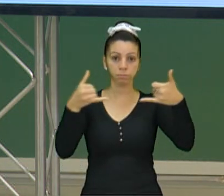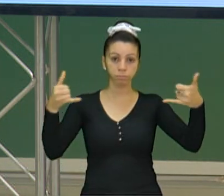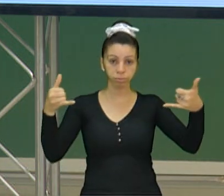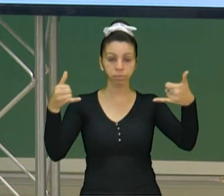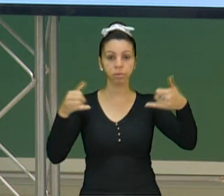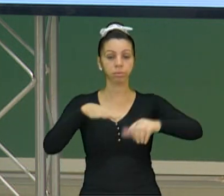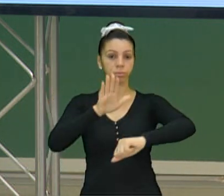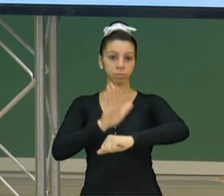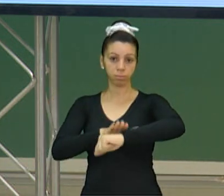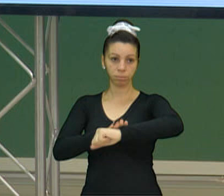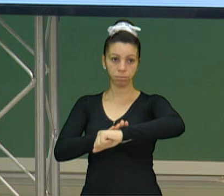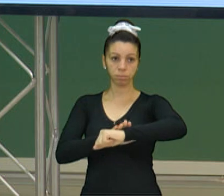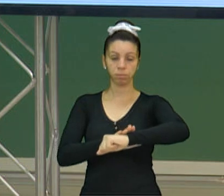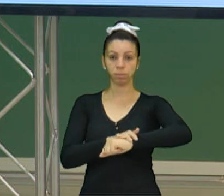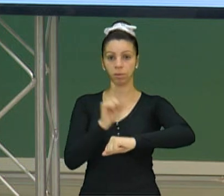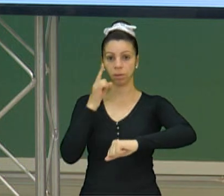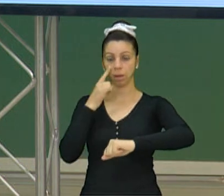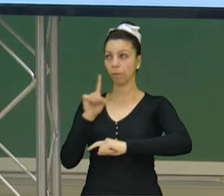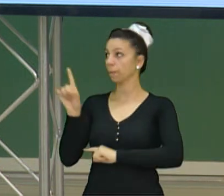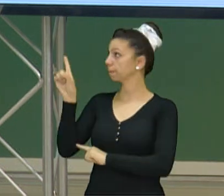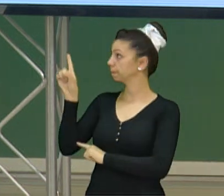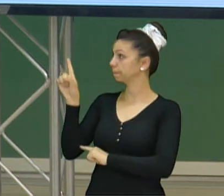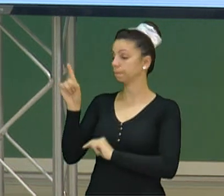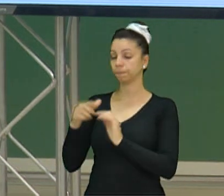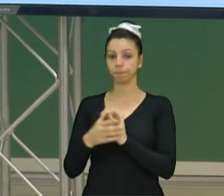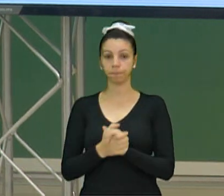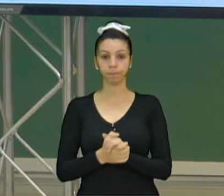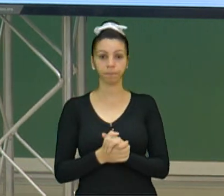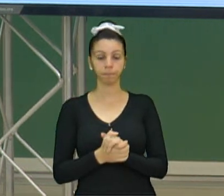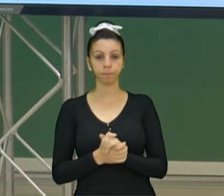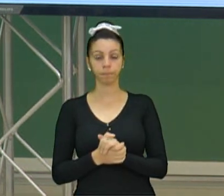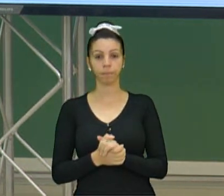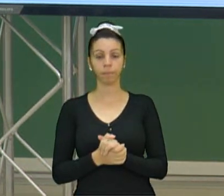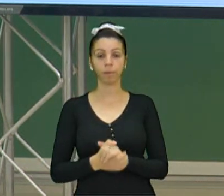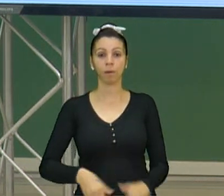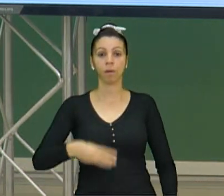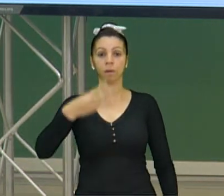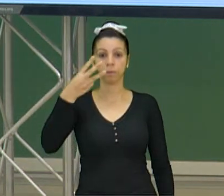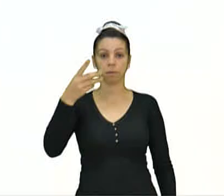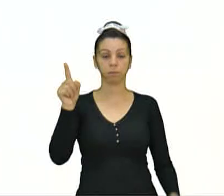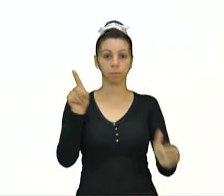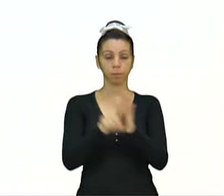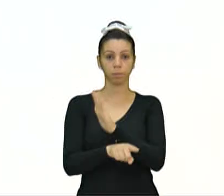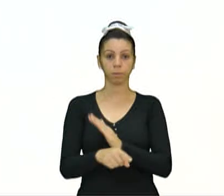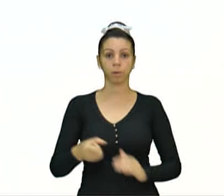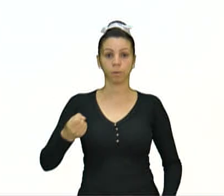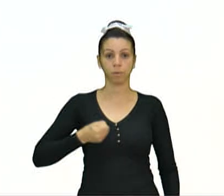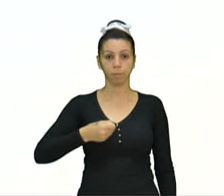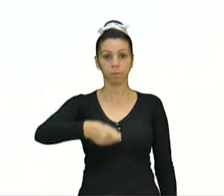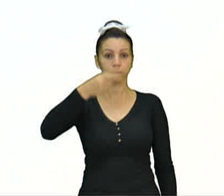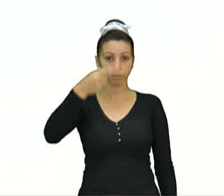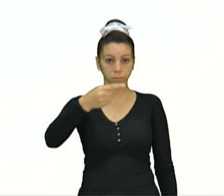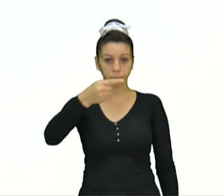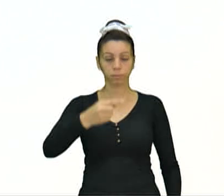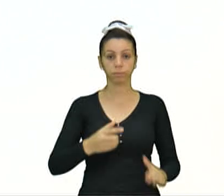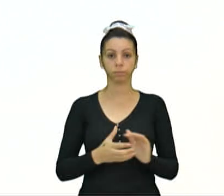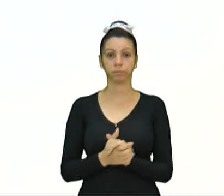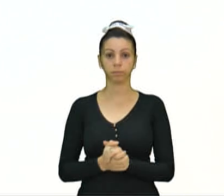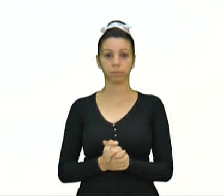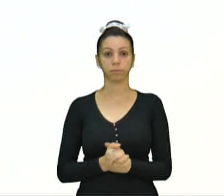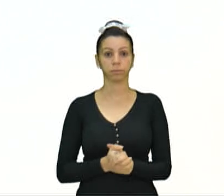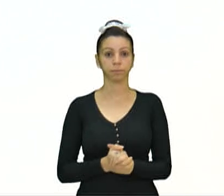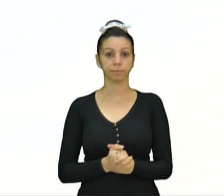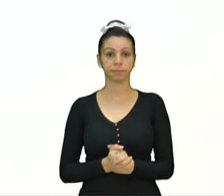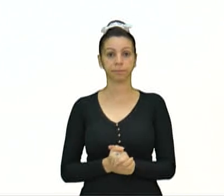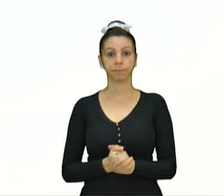nossa linha do tempo que está aqui no canto. Tenho 3 perguntas aqui. Number 1. Which Olympics was